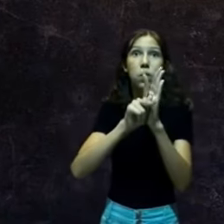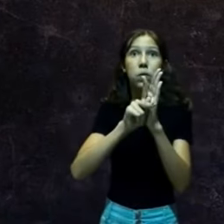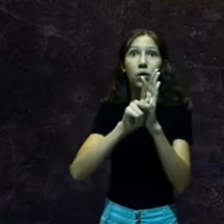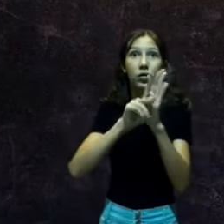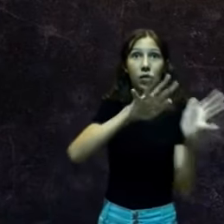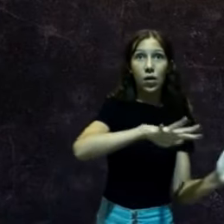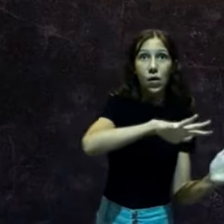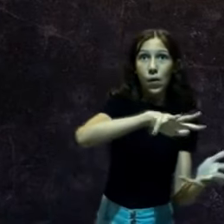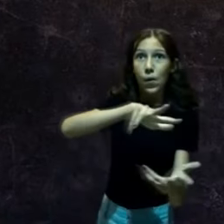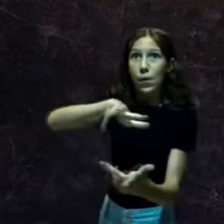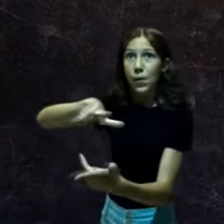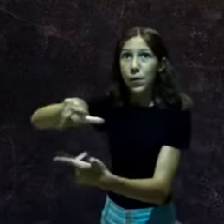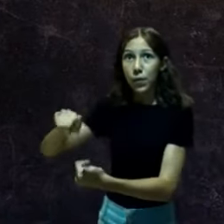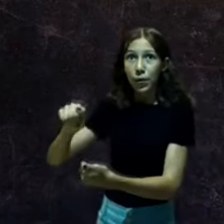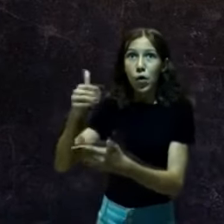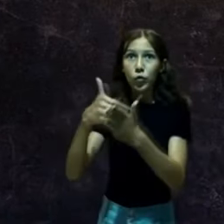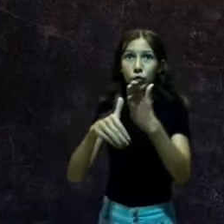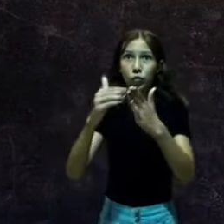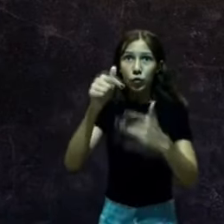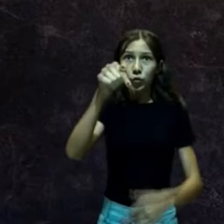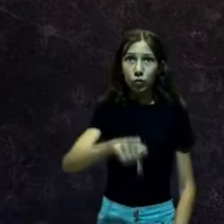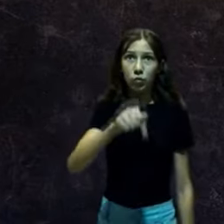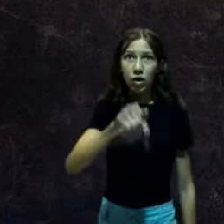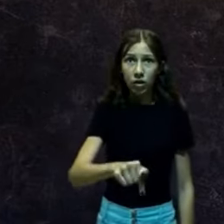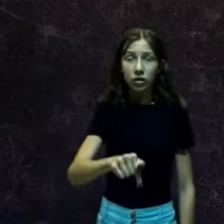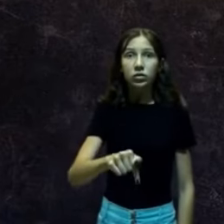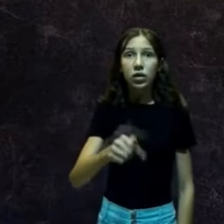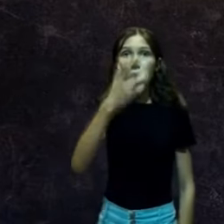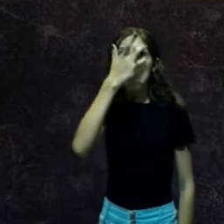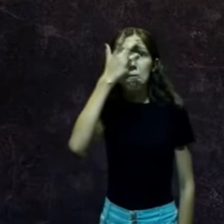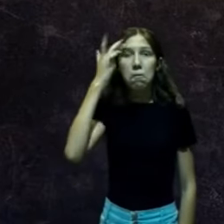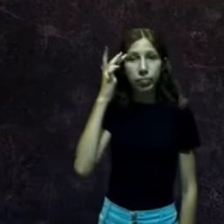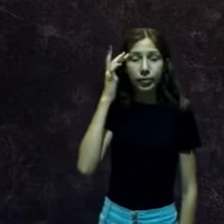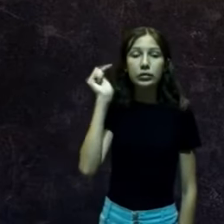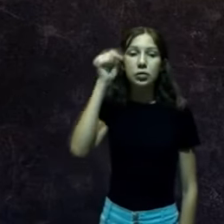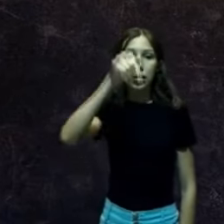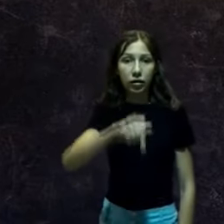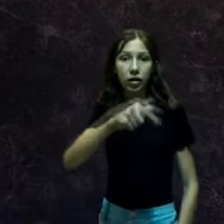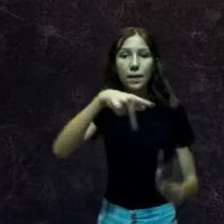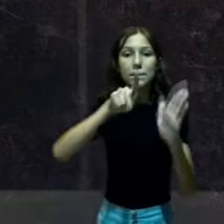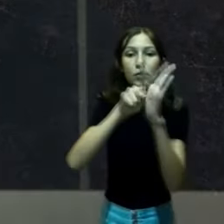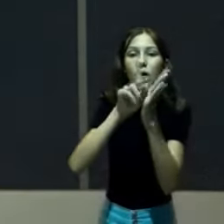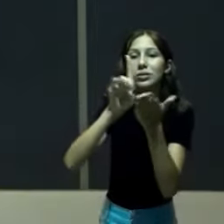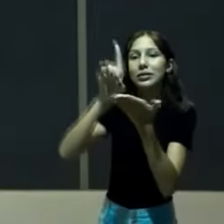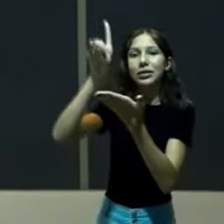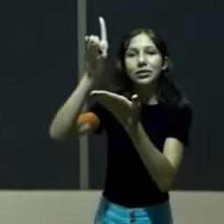a terra, a sua plenitude e o mundo e os que nele habitam.